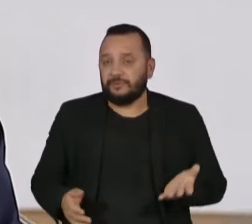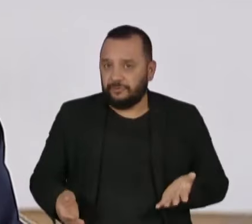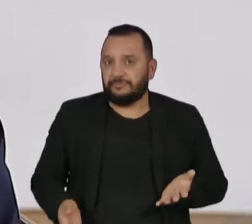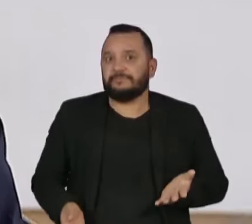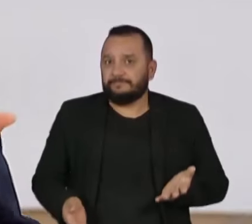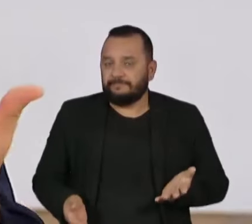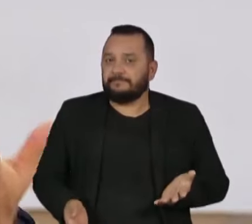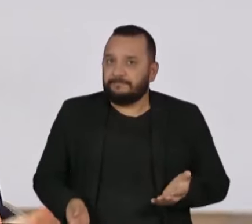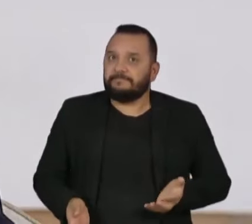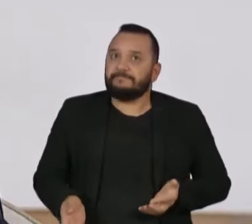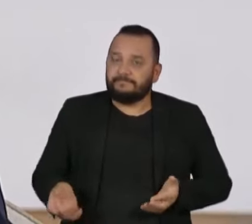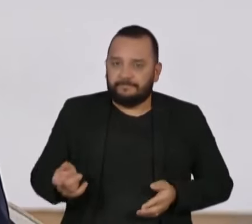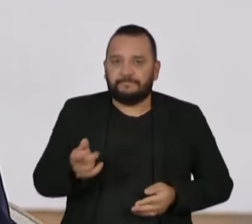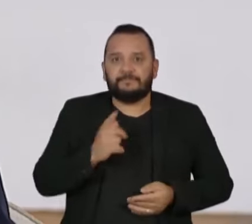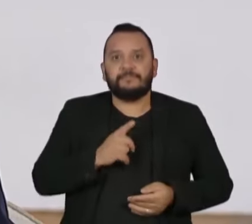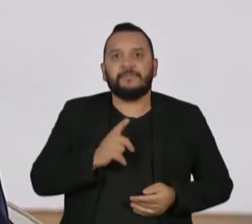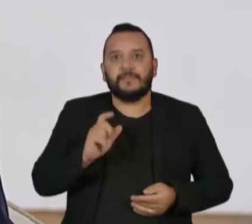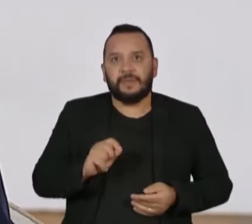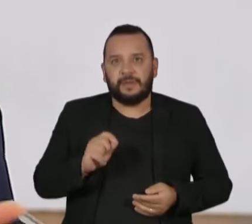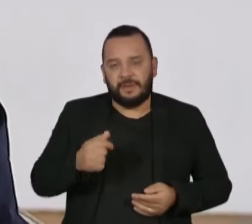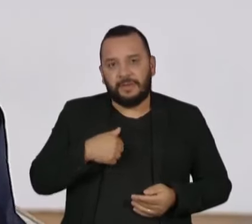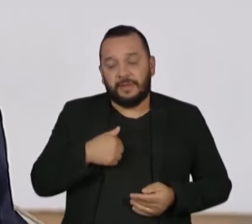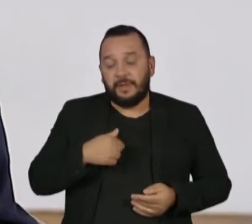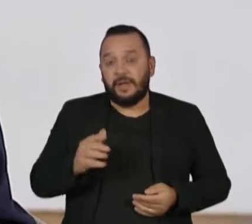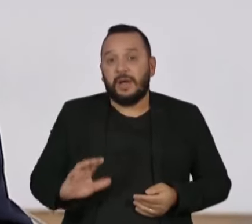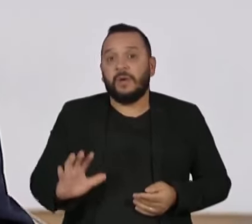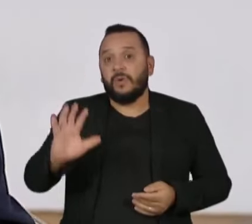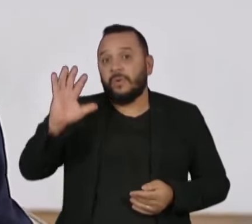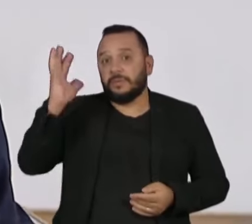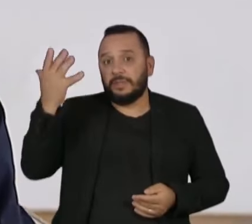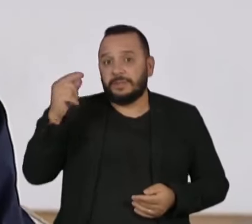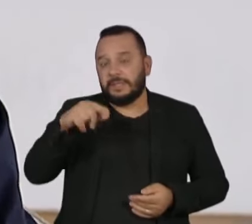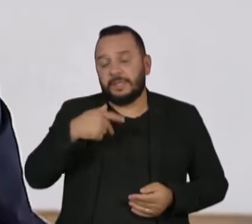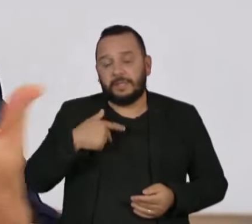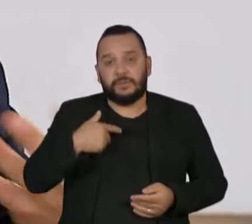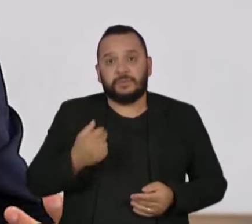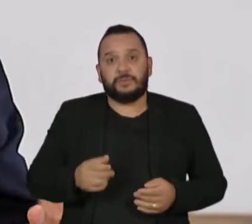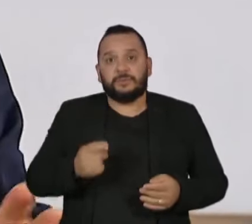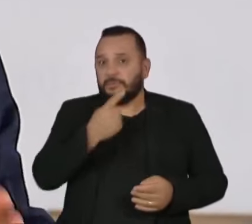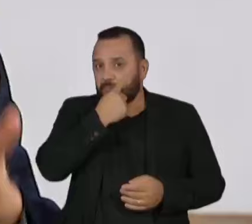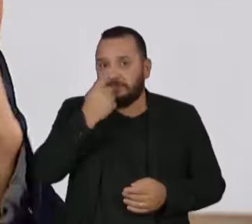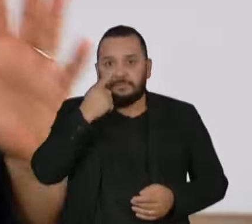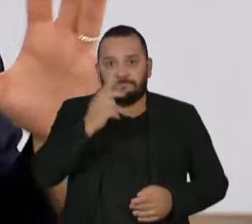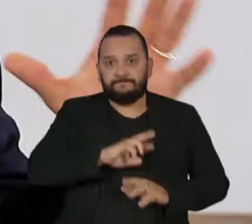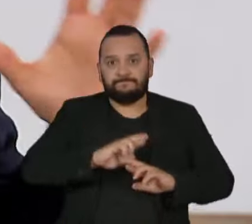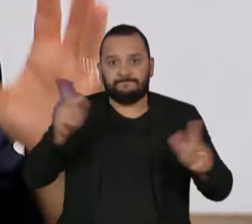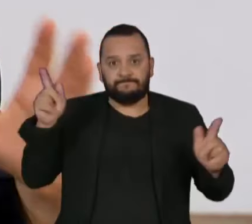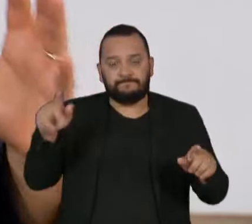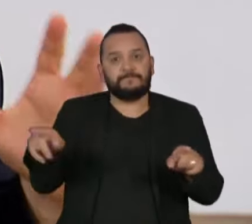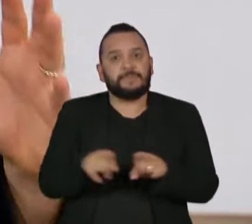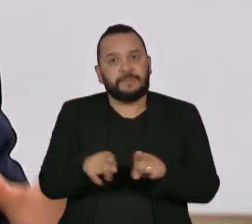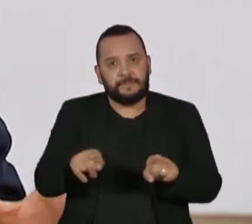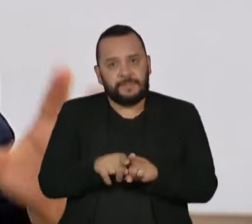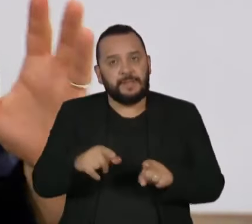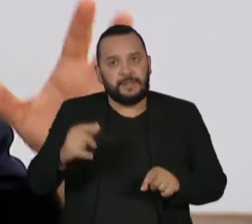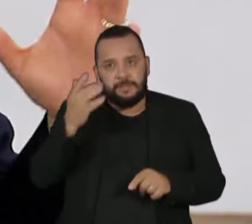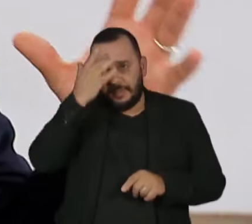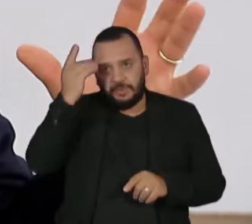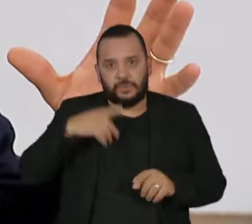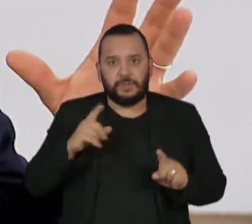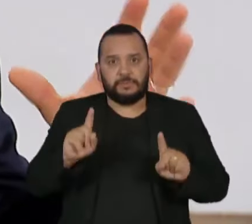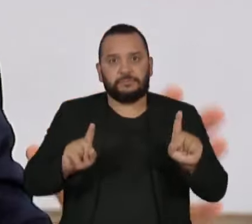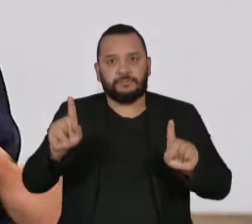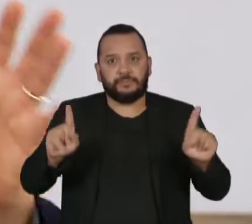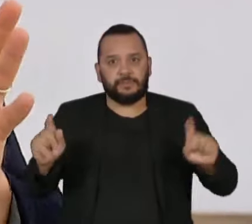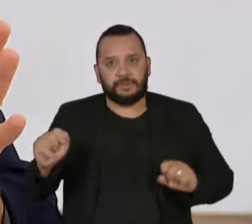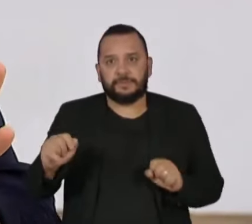o o emponderado acontecendo seja porque tem um eleitor em disputa existe um cálculo que a gente faz que a fidelidade do